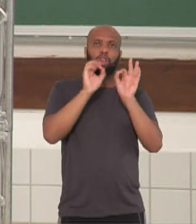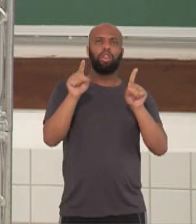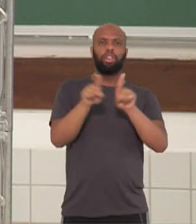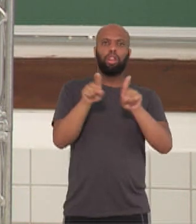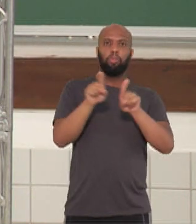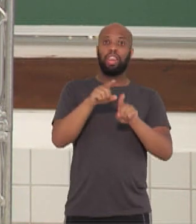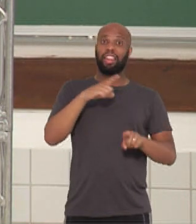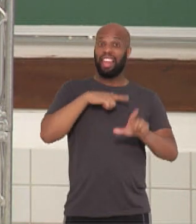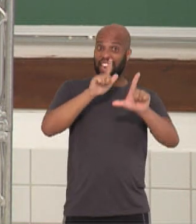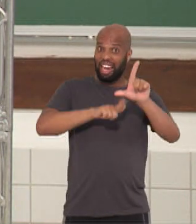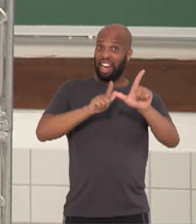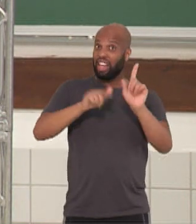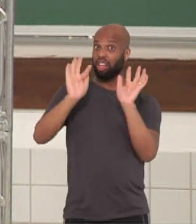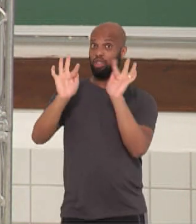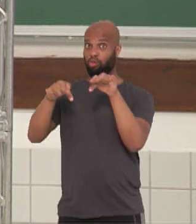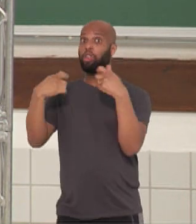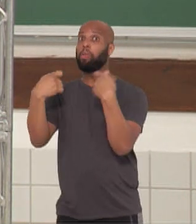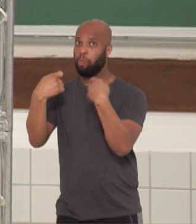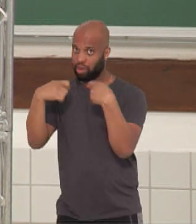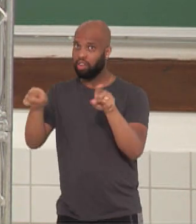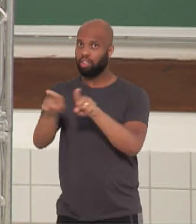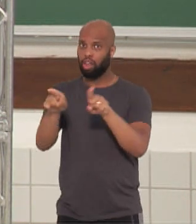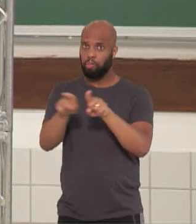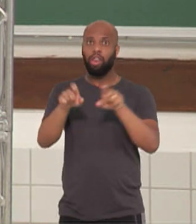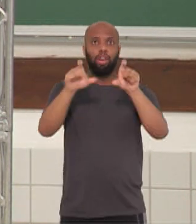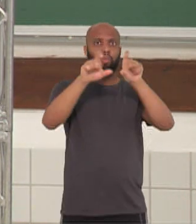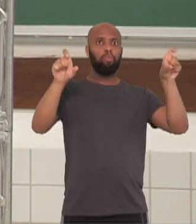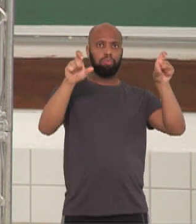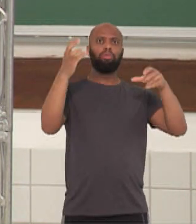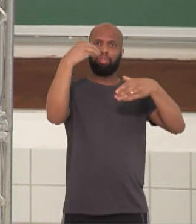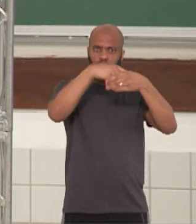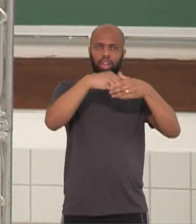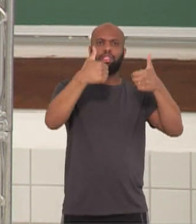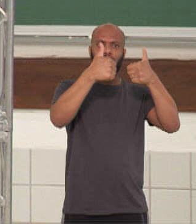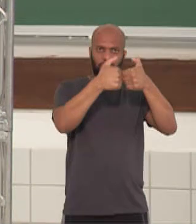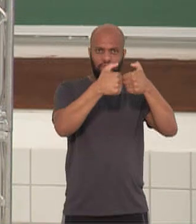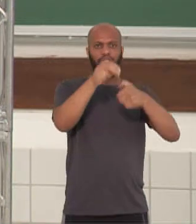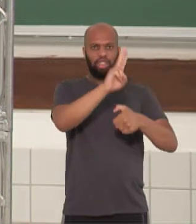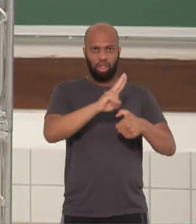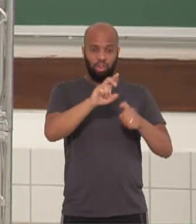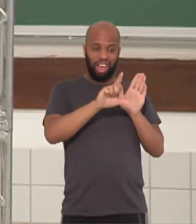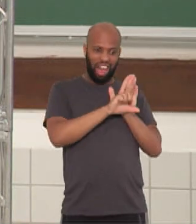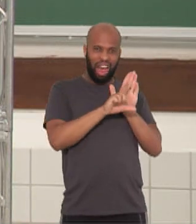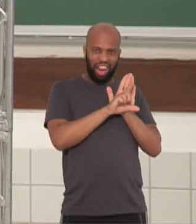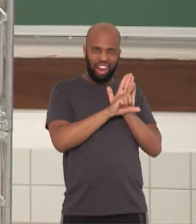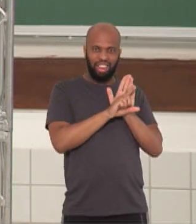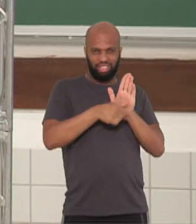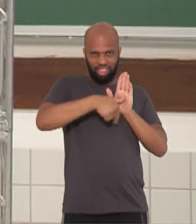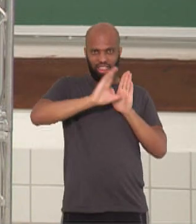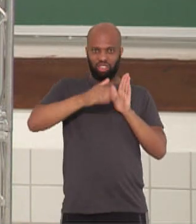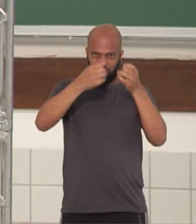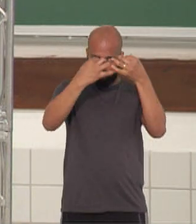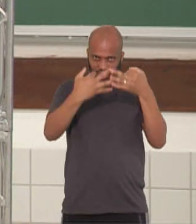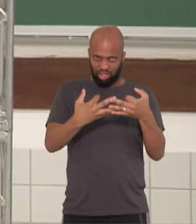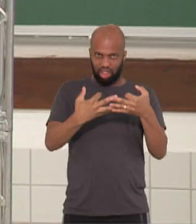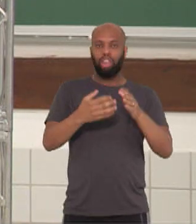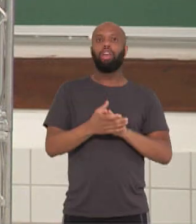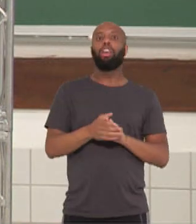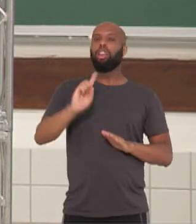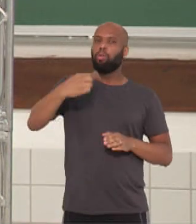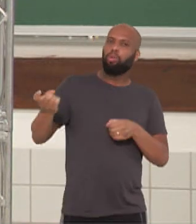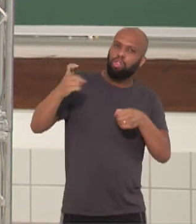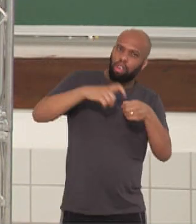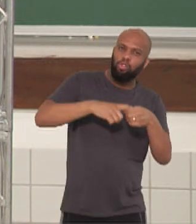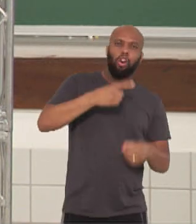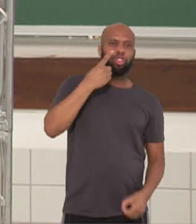grandezas físicas correspondentes, busca a equação que a gente está trabalhando, a lei de Coulomb, e daqui a pouquinho eu volto para